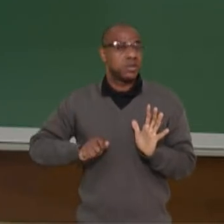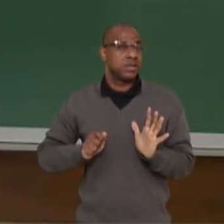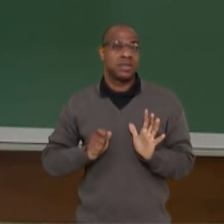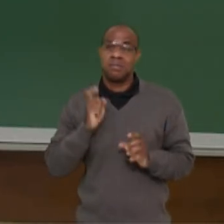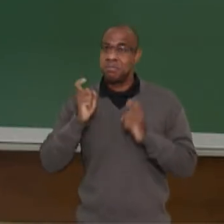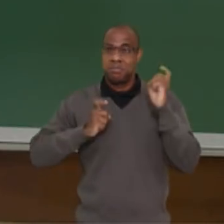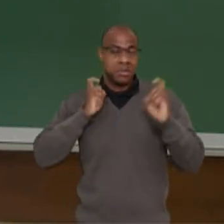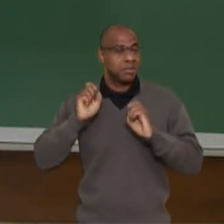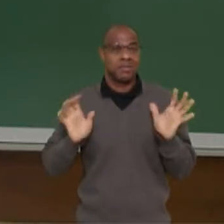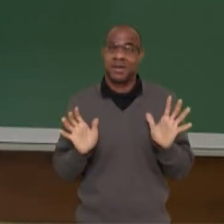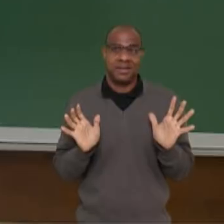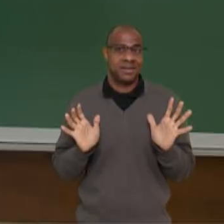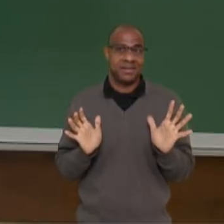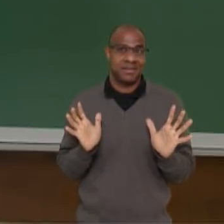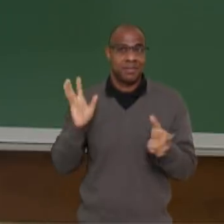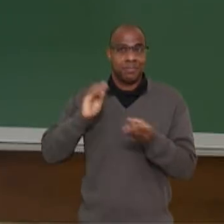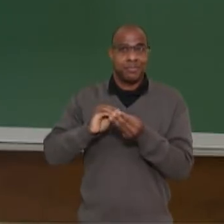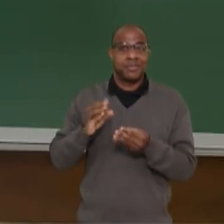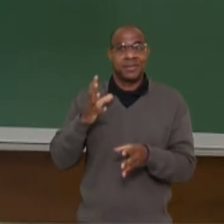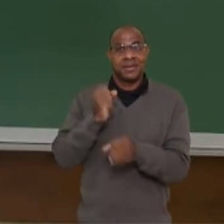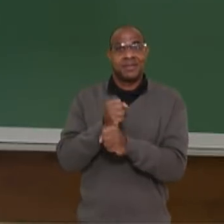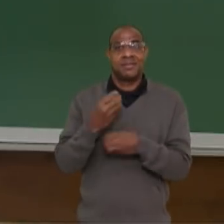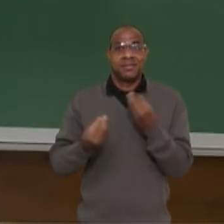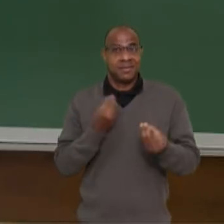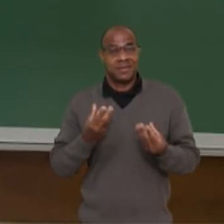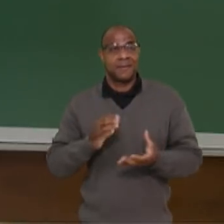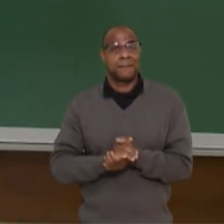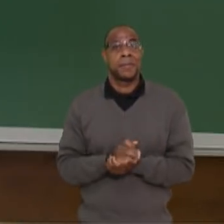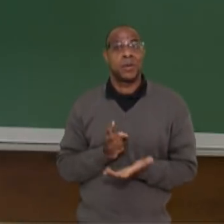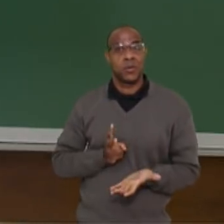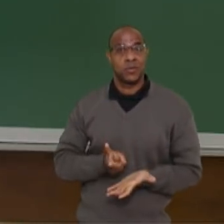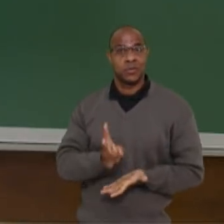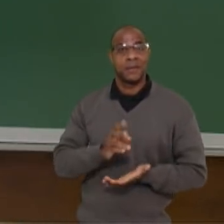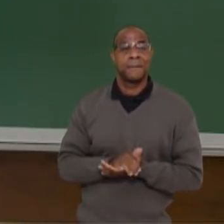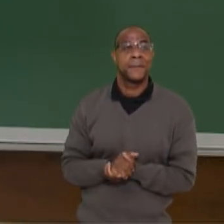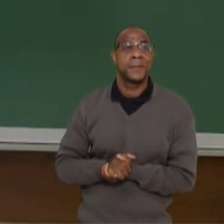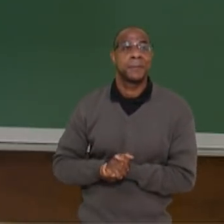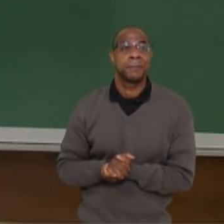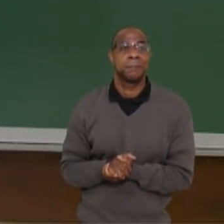ao 20 na resolução do exercício, tá bom? Vamos continuando.